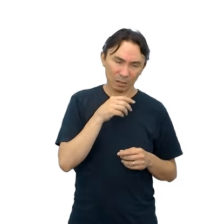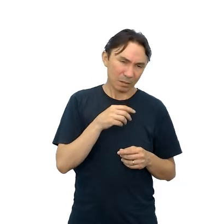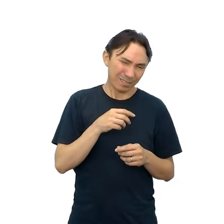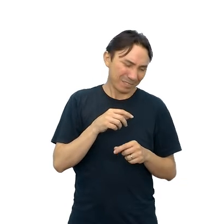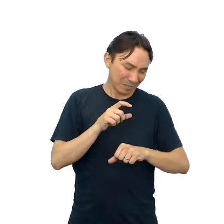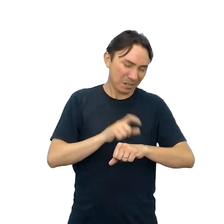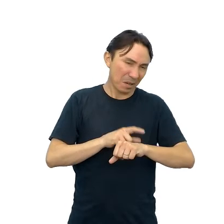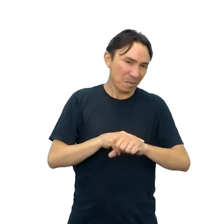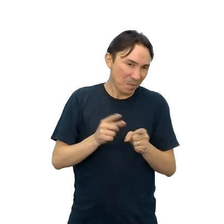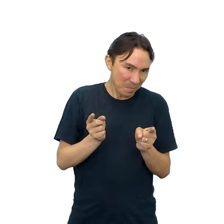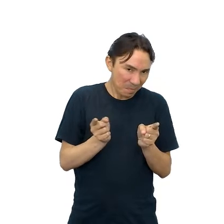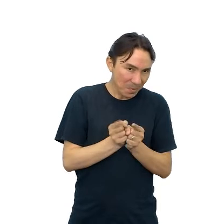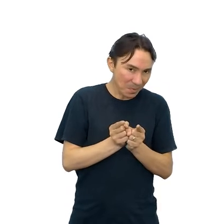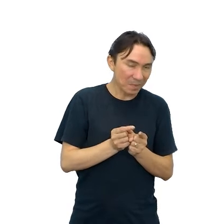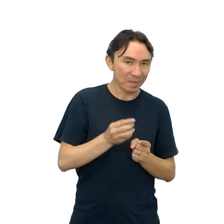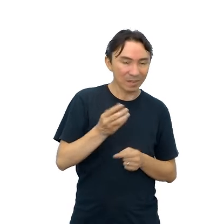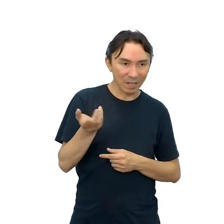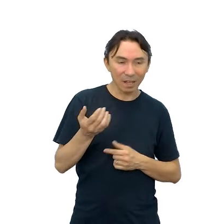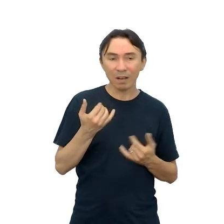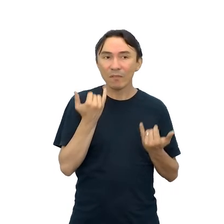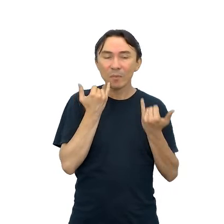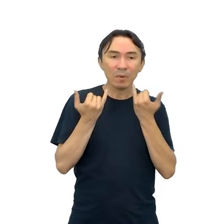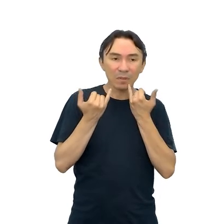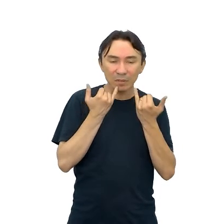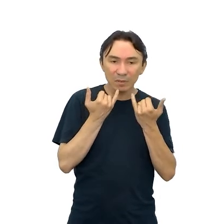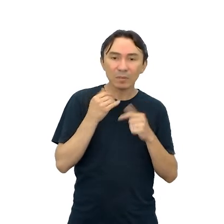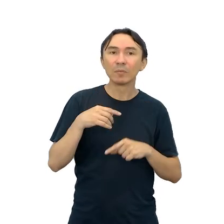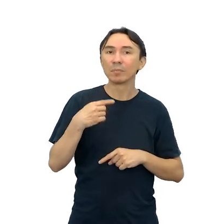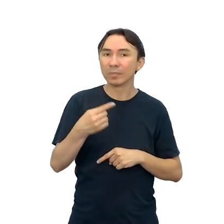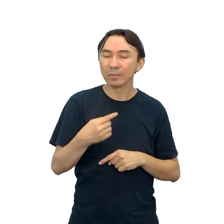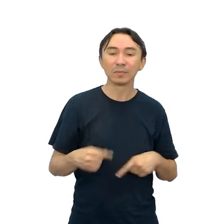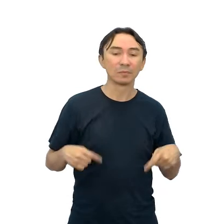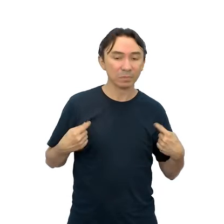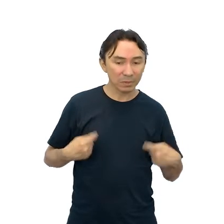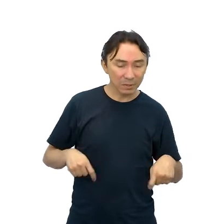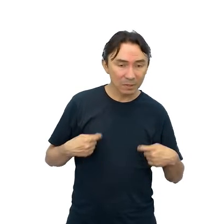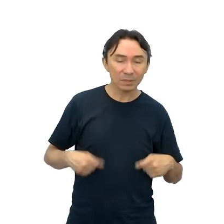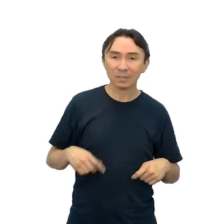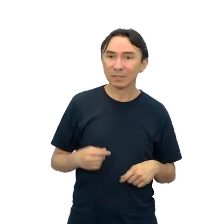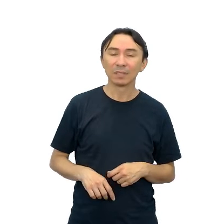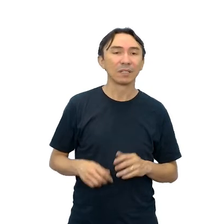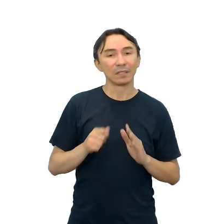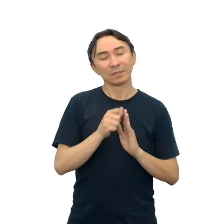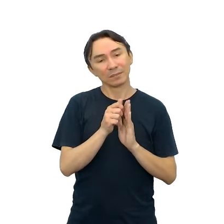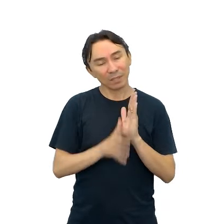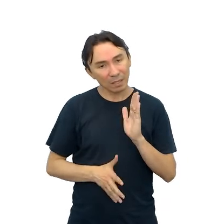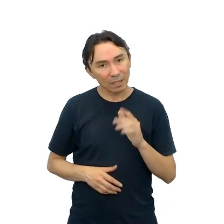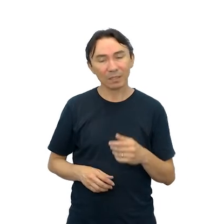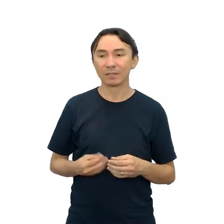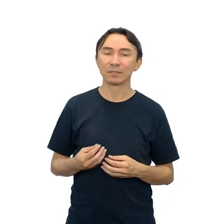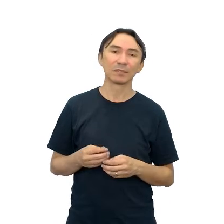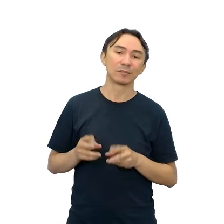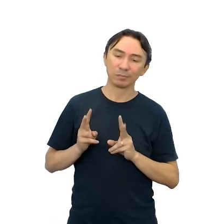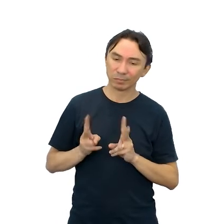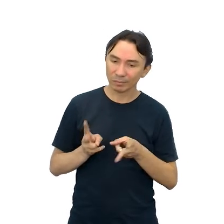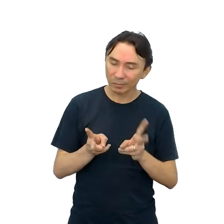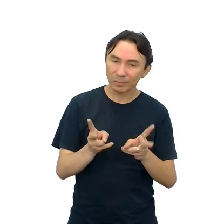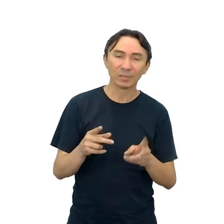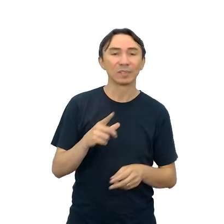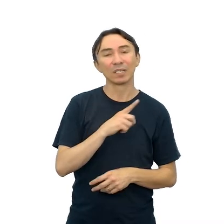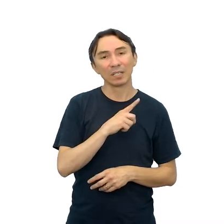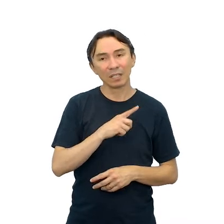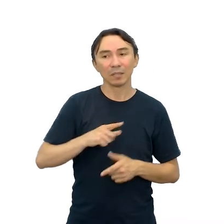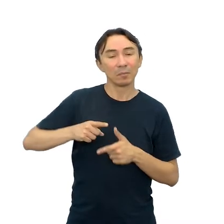vamos necessitar para dar seguimento a uma atividade, a uma resolução